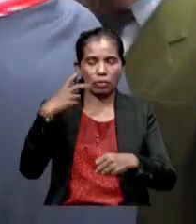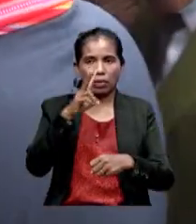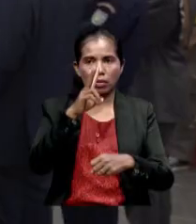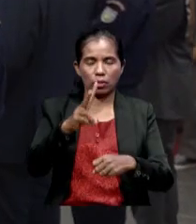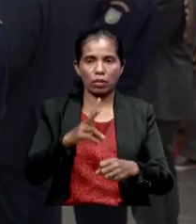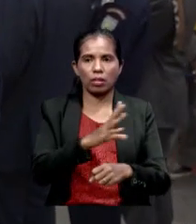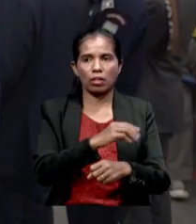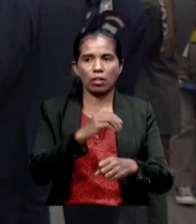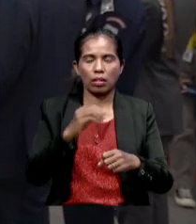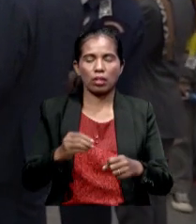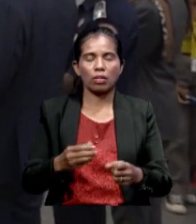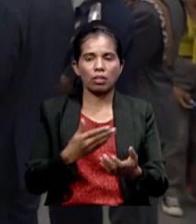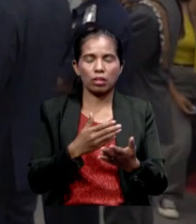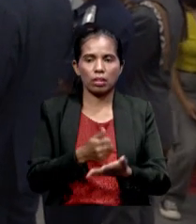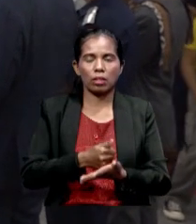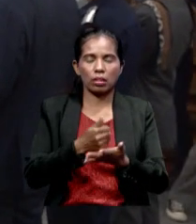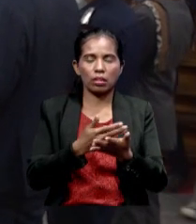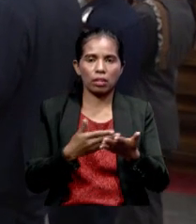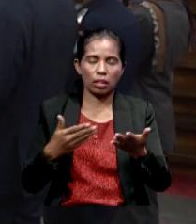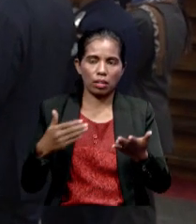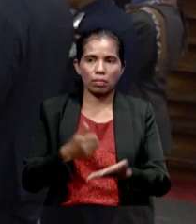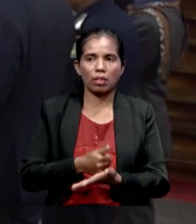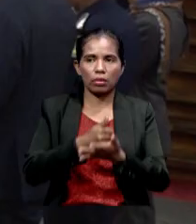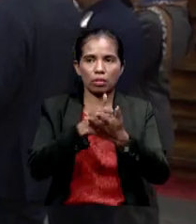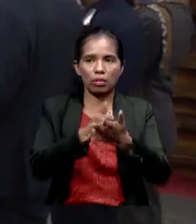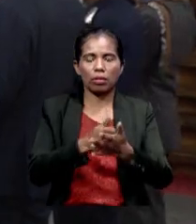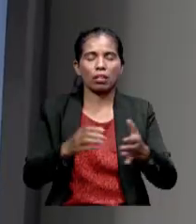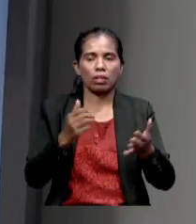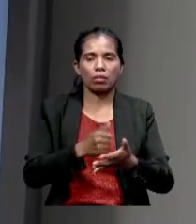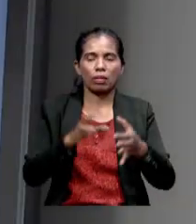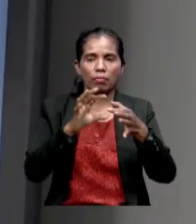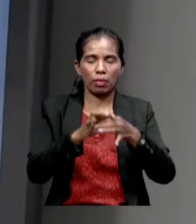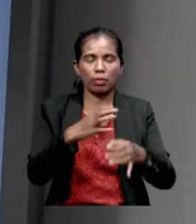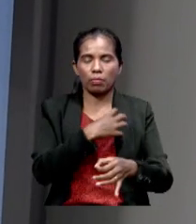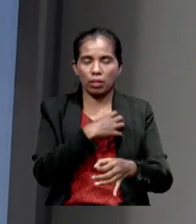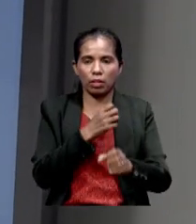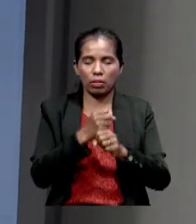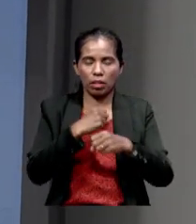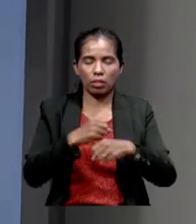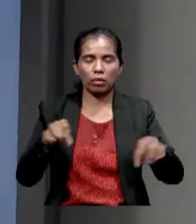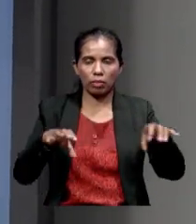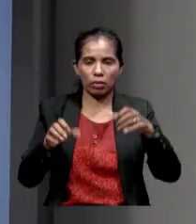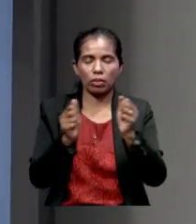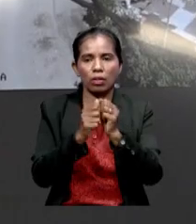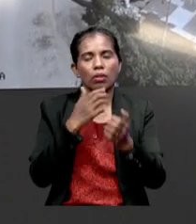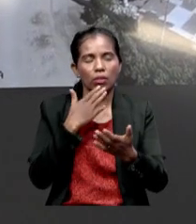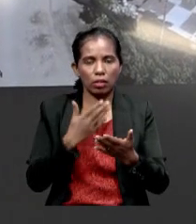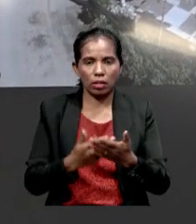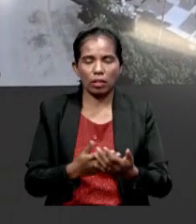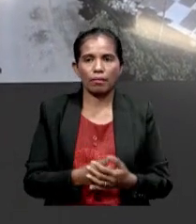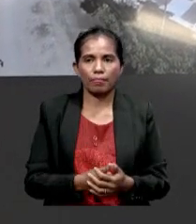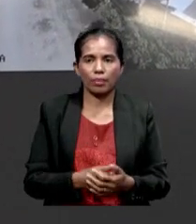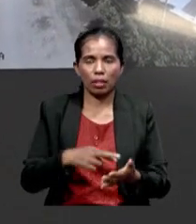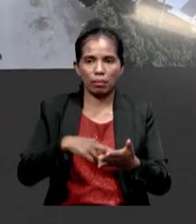Timor Leste ho facilidade nebe moderna. Ho di facilita membro Penitelli atu halauknar ho diaklutan. Komando Jeral Penitelli